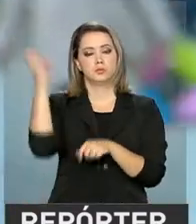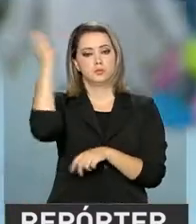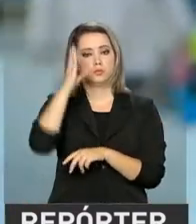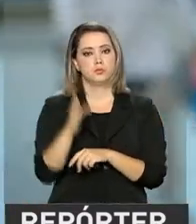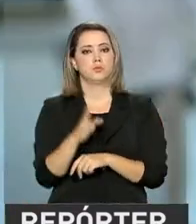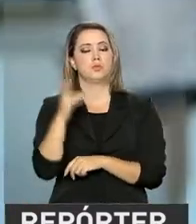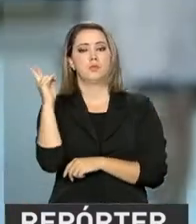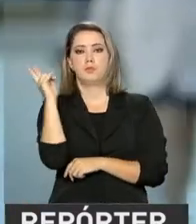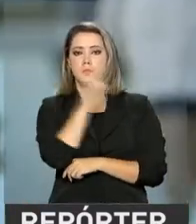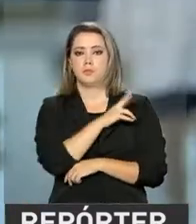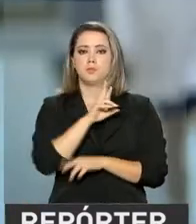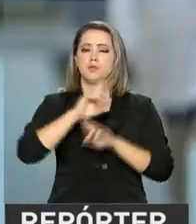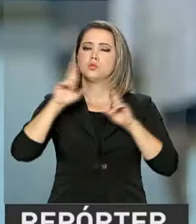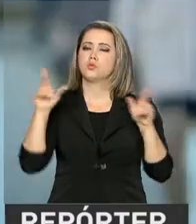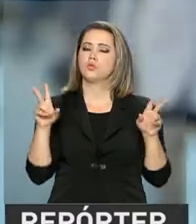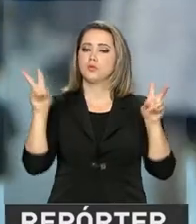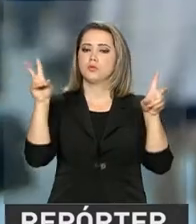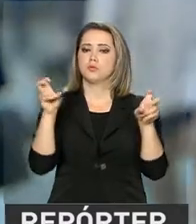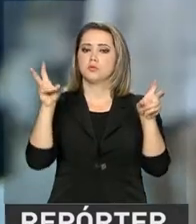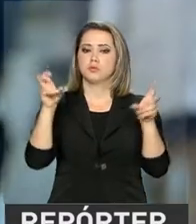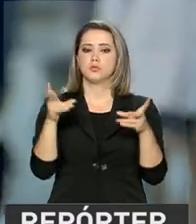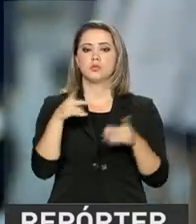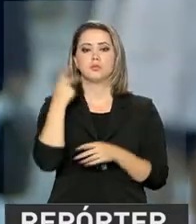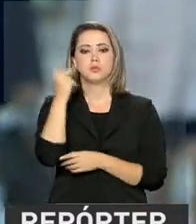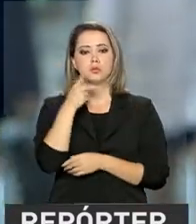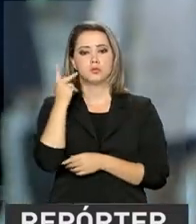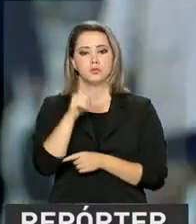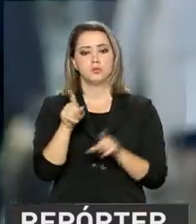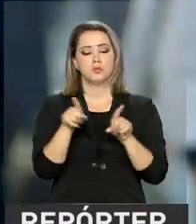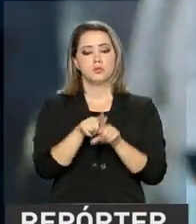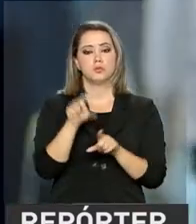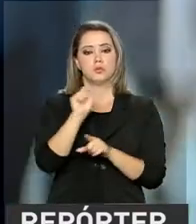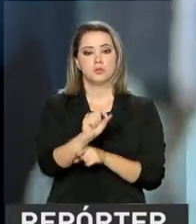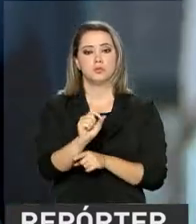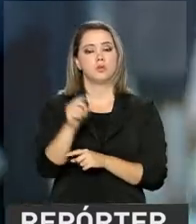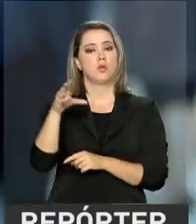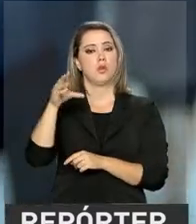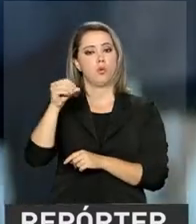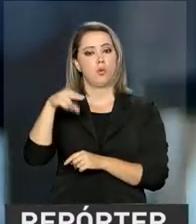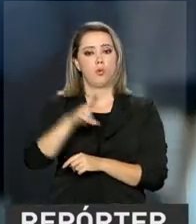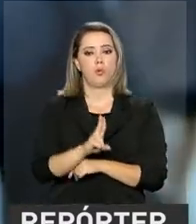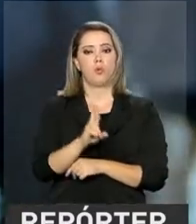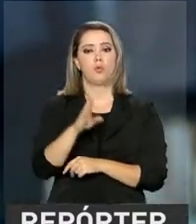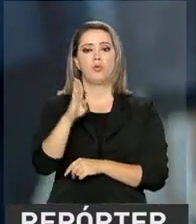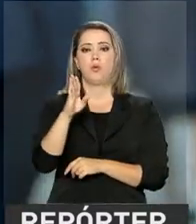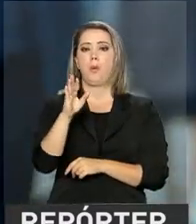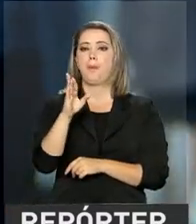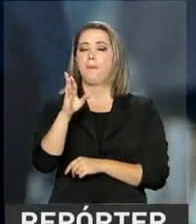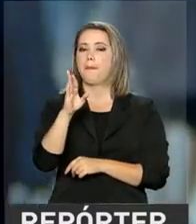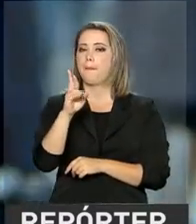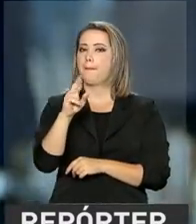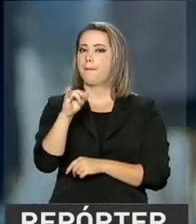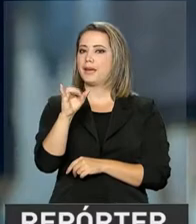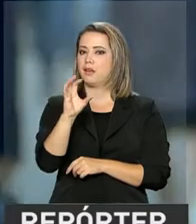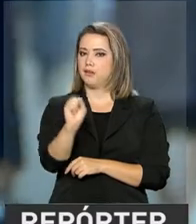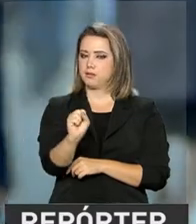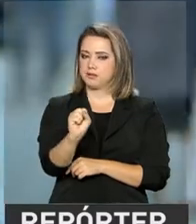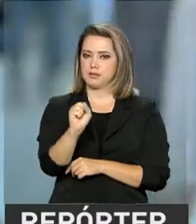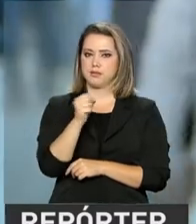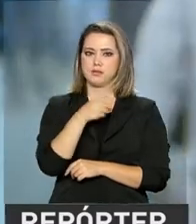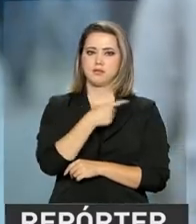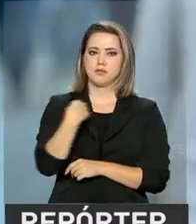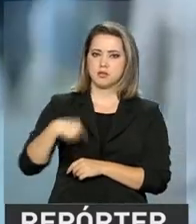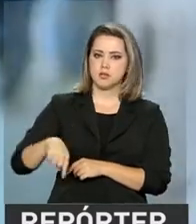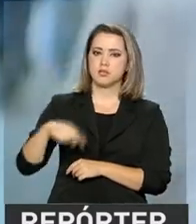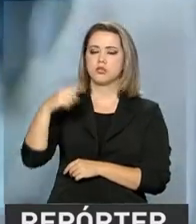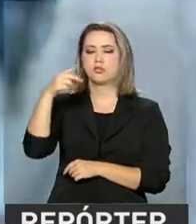em diferentes temas de política externa inclusive no âmbito das nações unidas do brics que também incluindo a china ea áfrica do